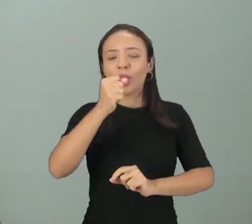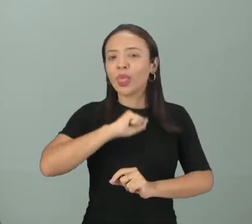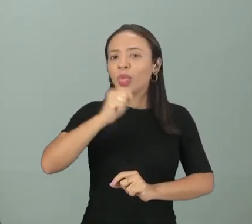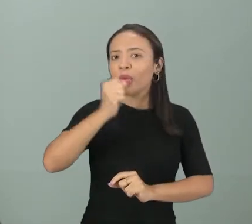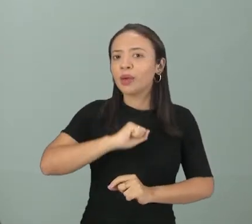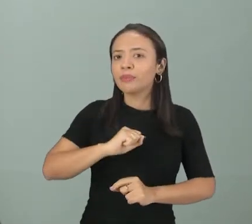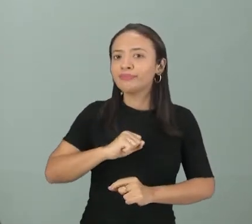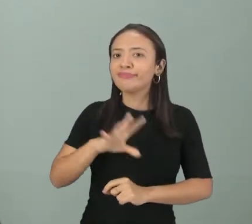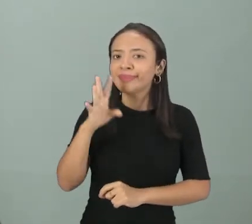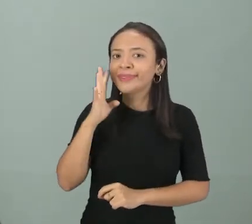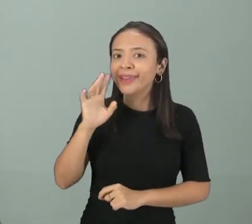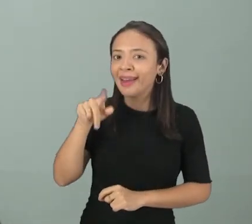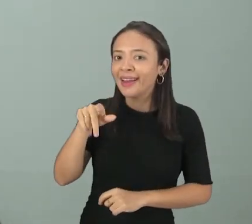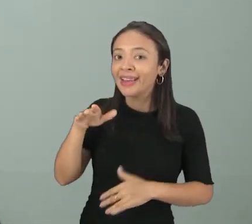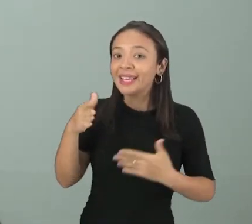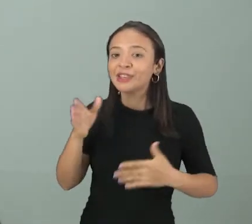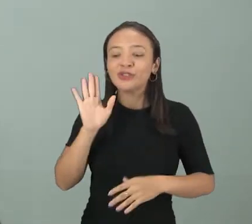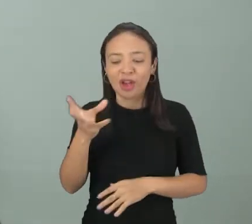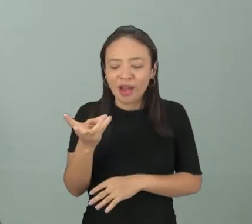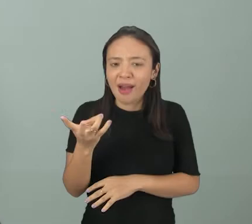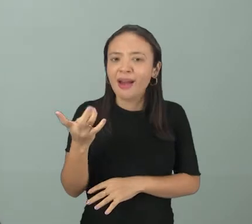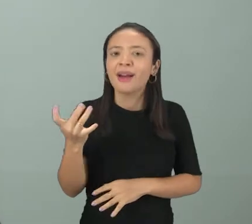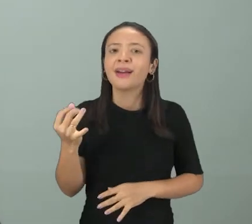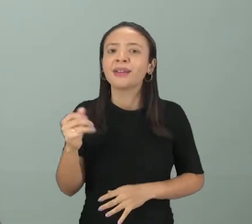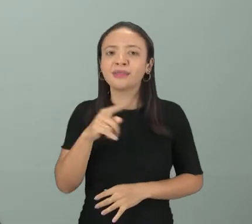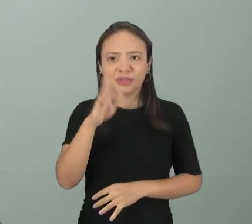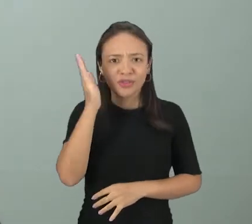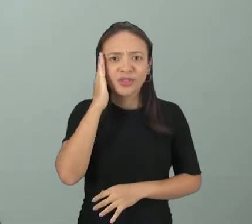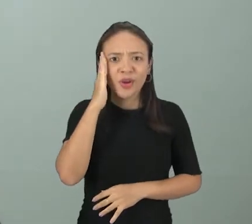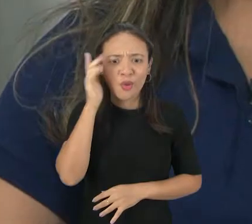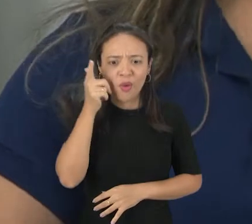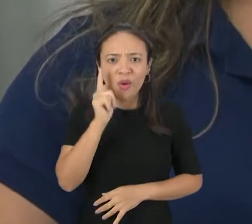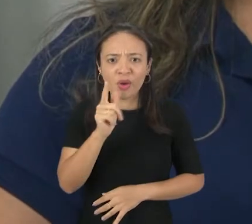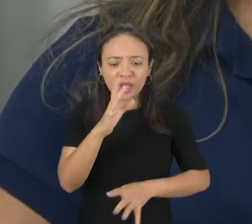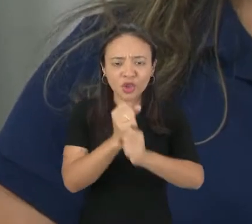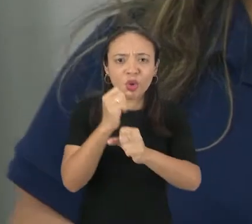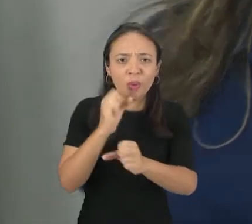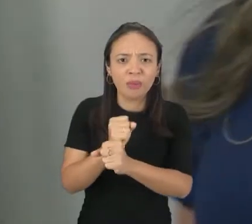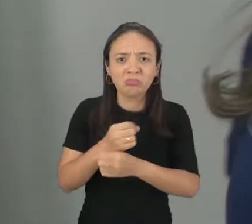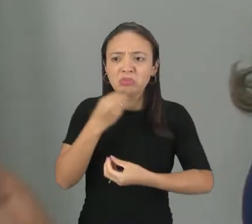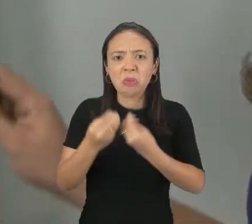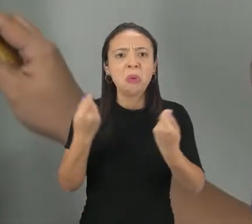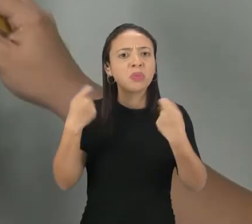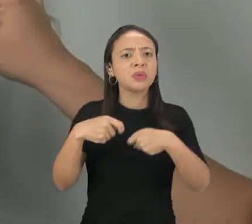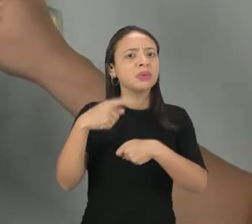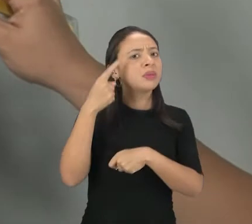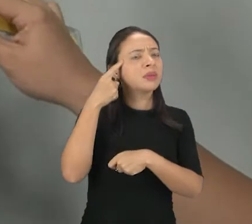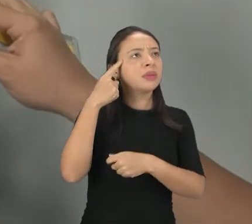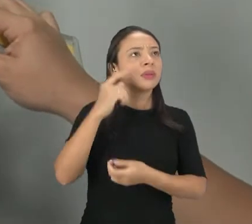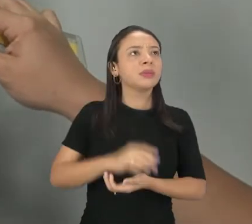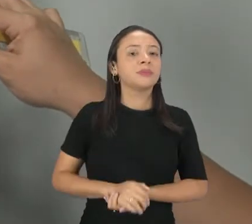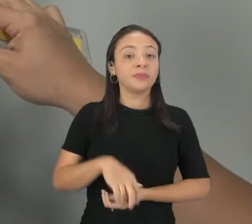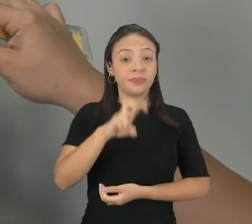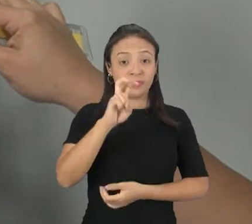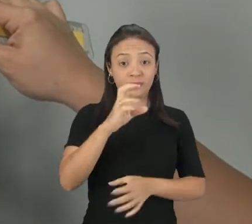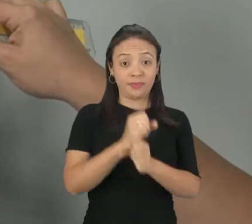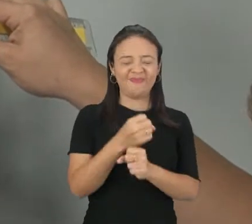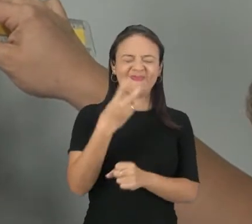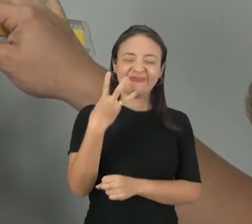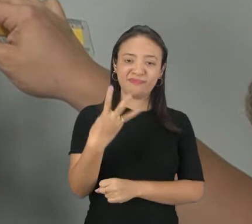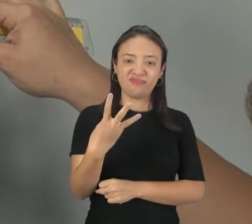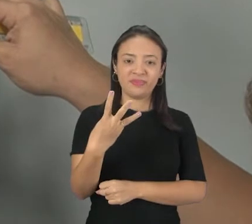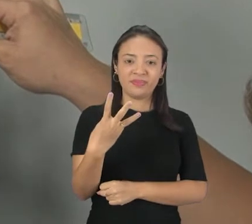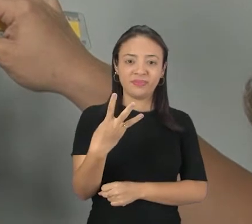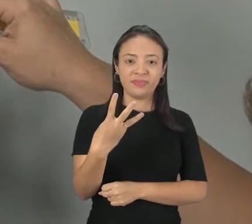Olha que legal e temos é que já calcula anjinho você conseguiu somar aí de casa como que Nós faremos Olha só assim como as